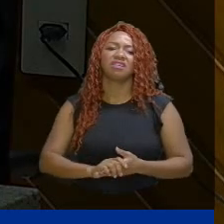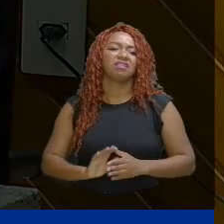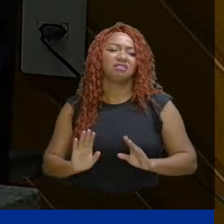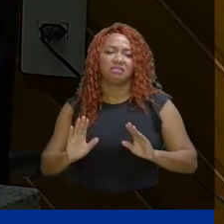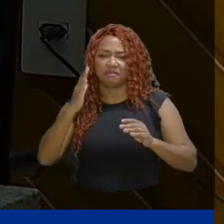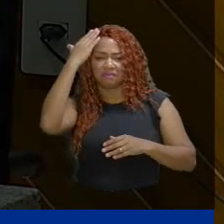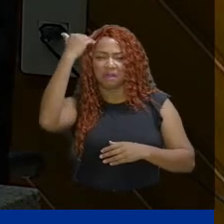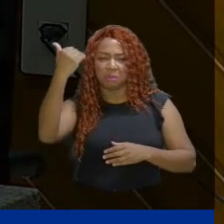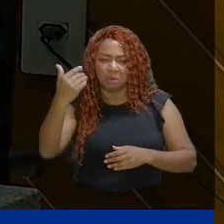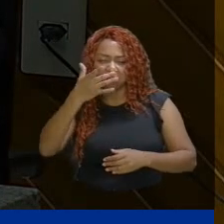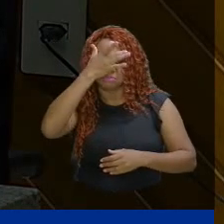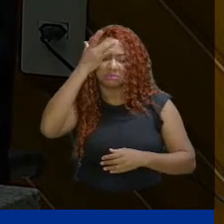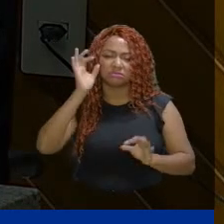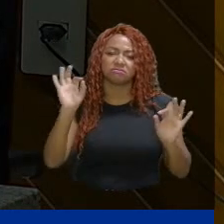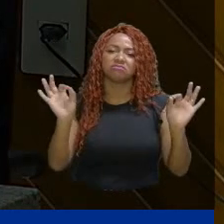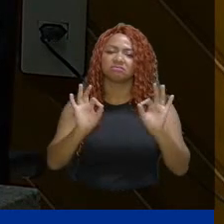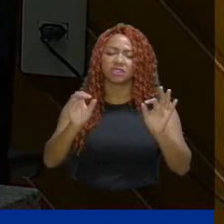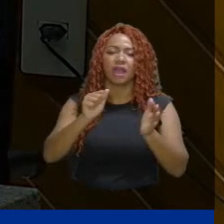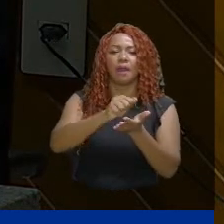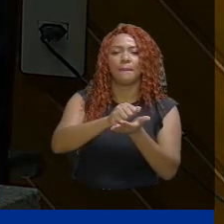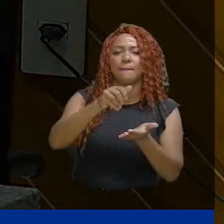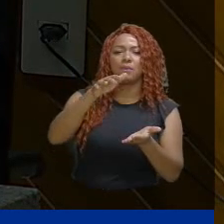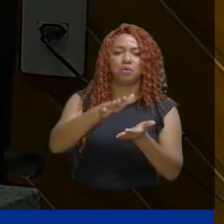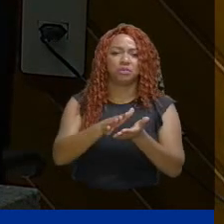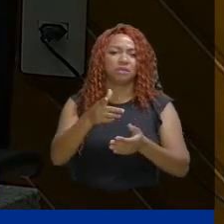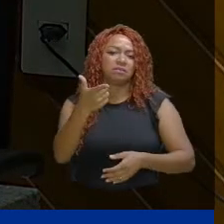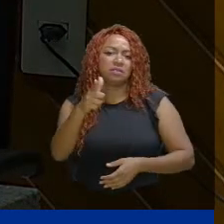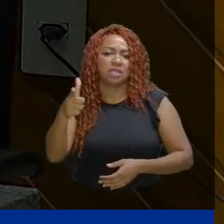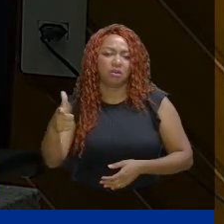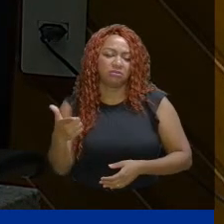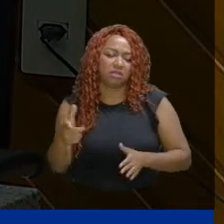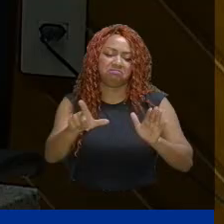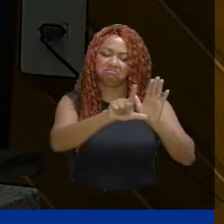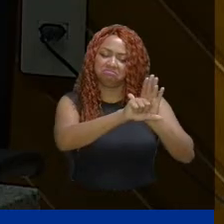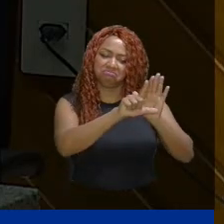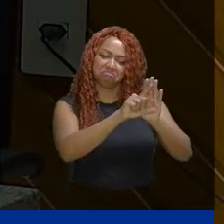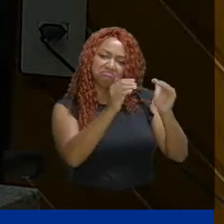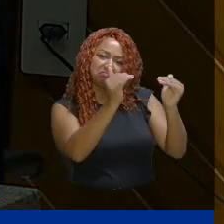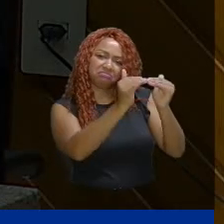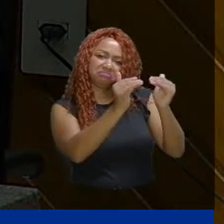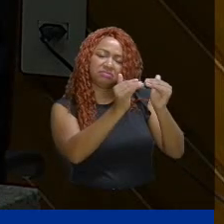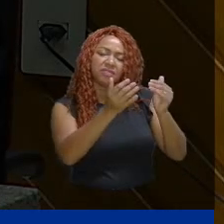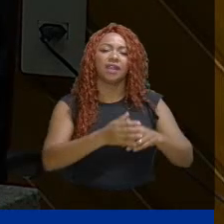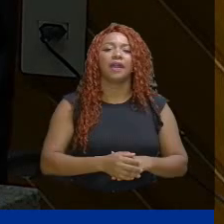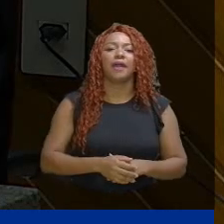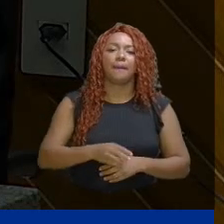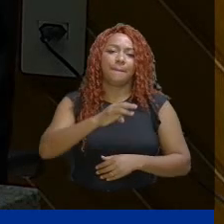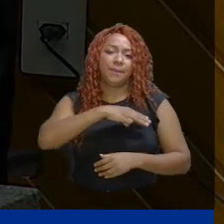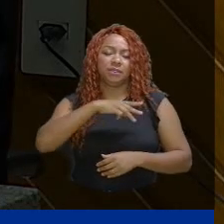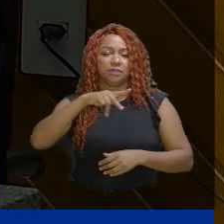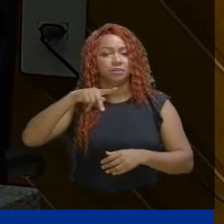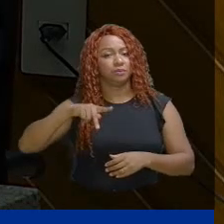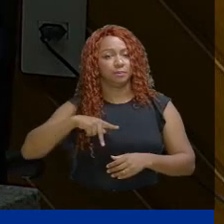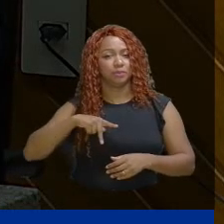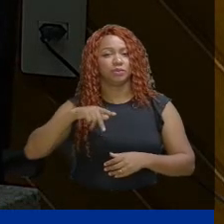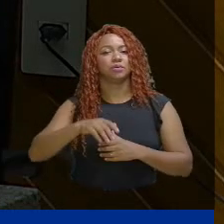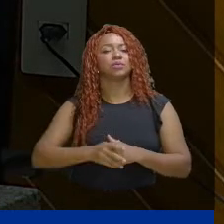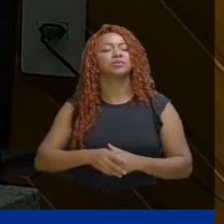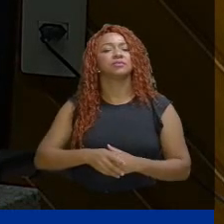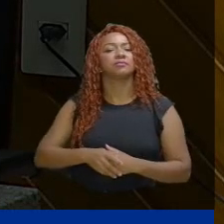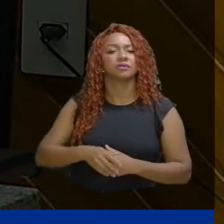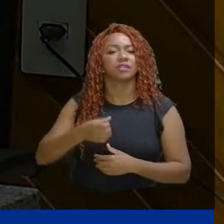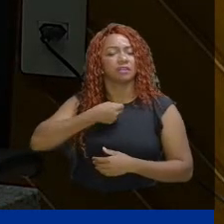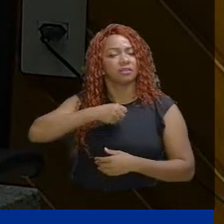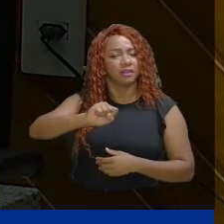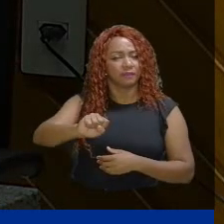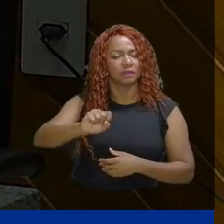de entretenimento, e que a multa aplicada não possui previsão legal. O MP eleitoral, no primeiro grau, defendeu que